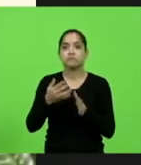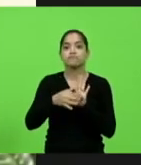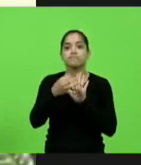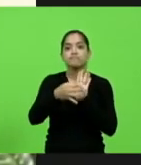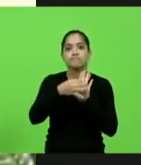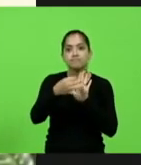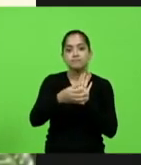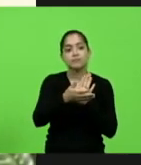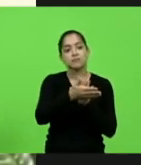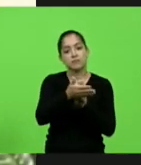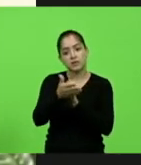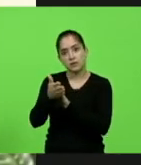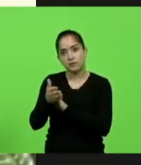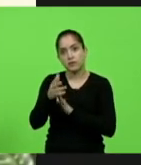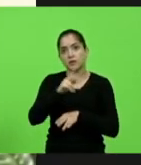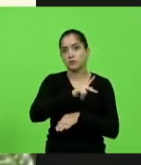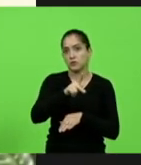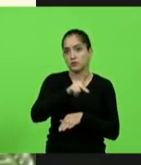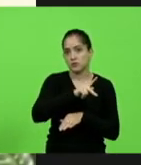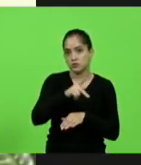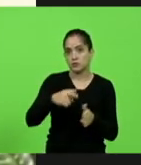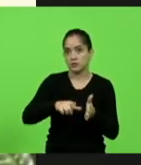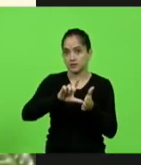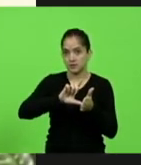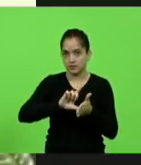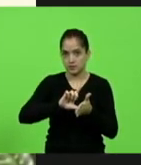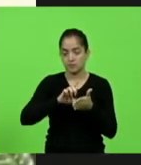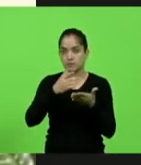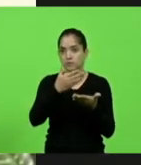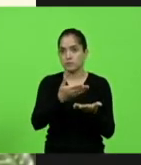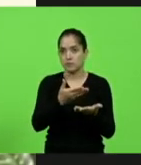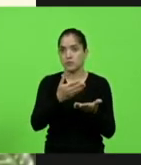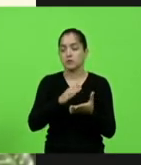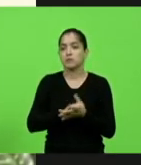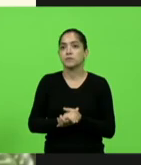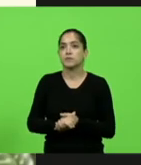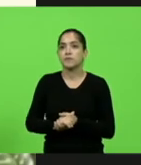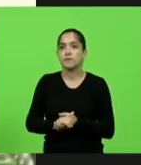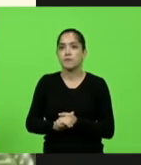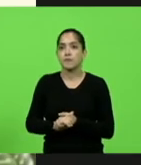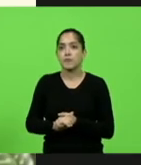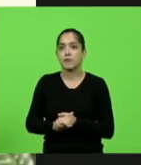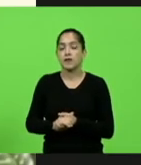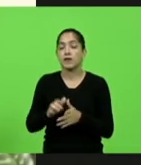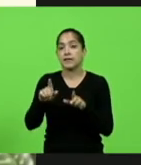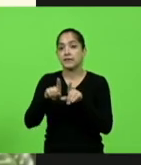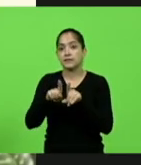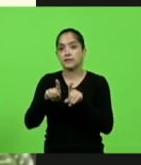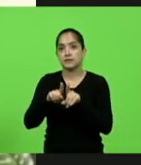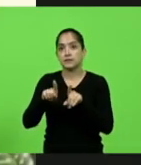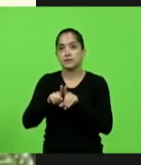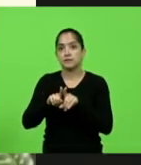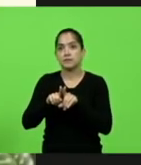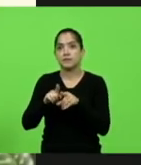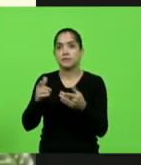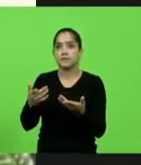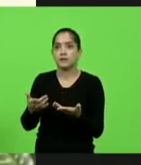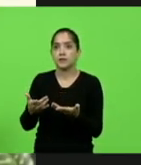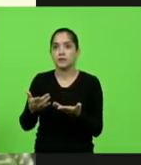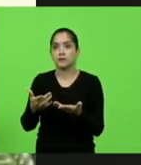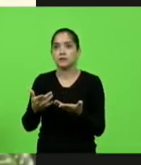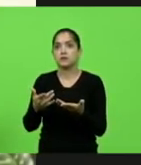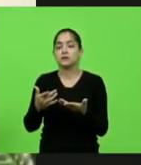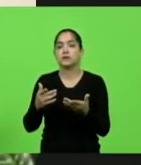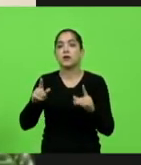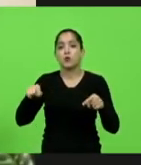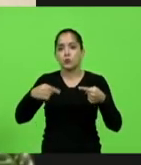que me antecederam, ao Heleno, o companheiro Heleno, e também o nosso posicionamento contrário a